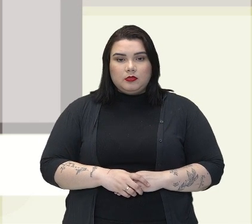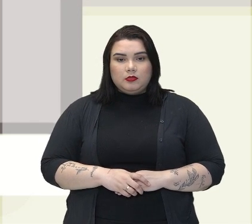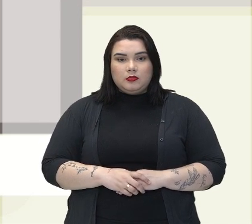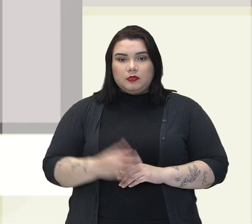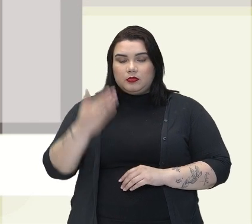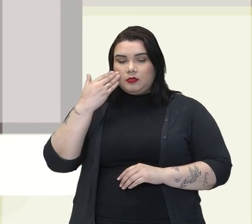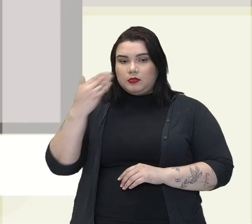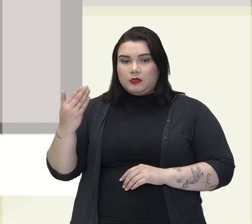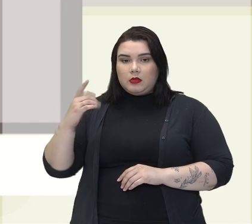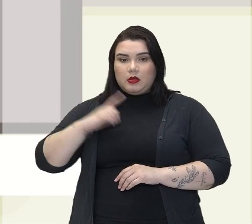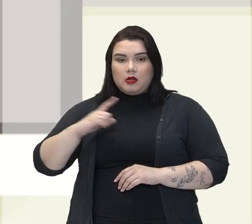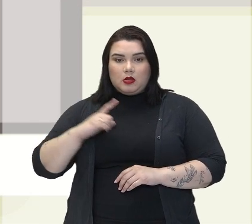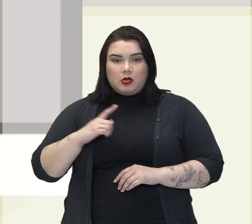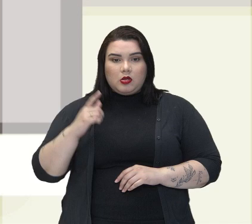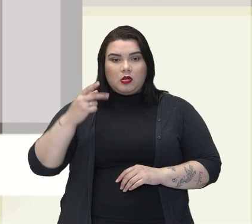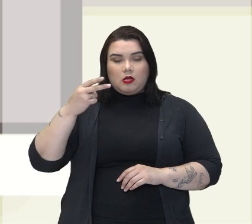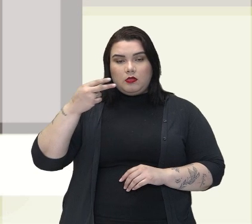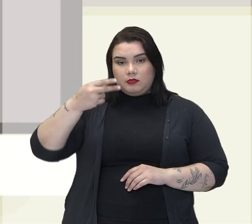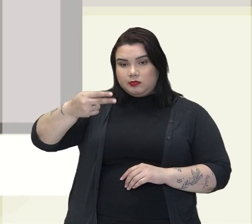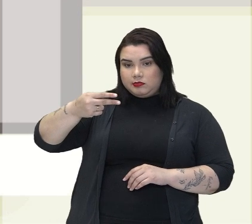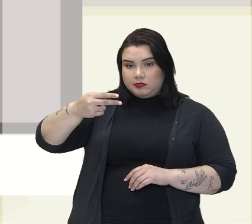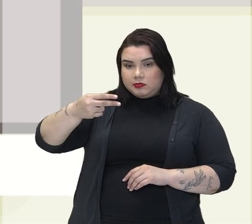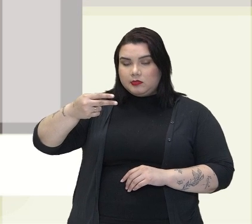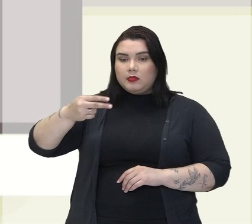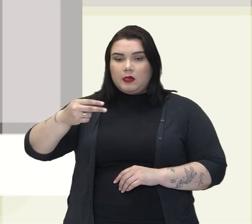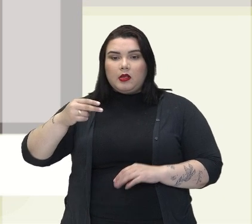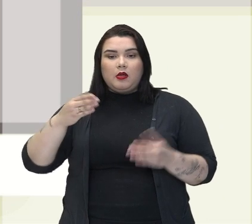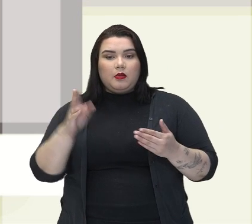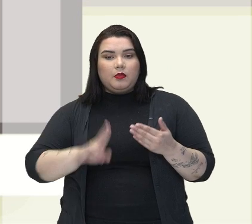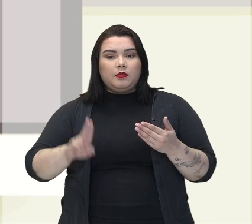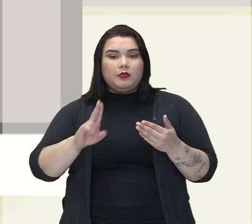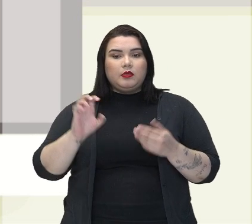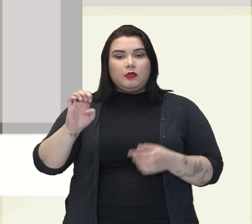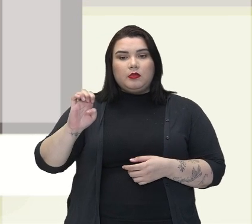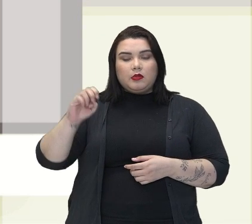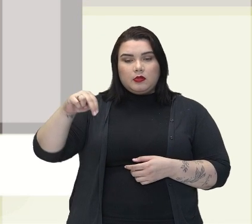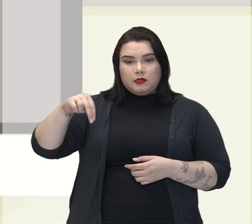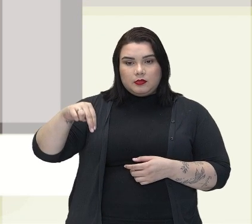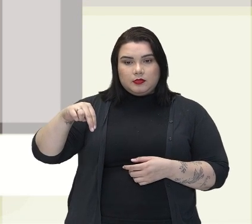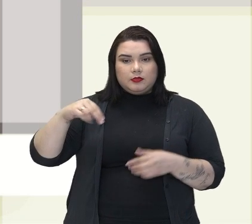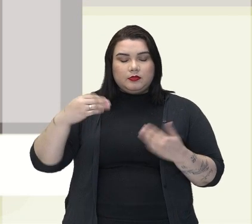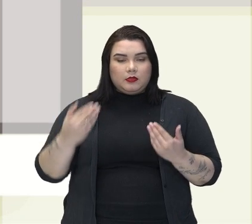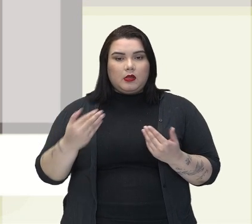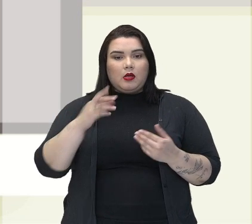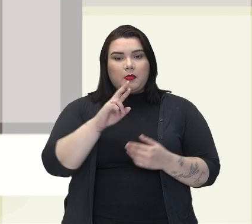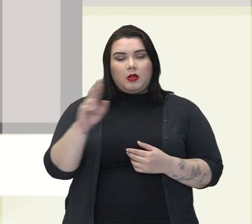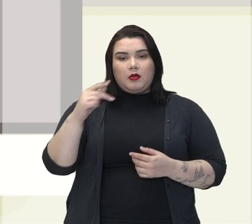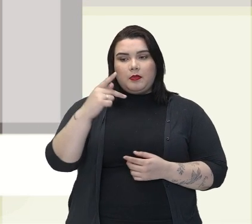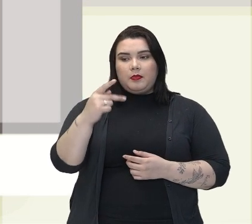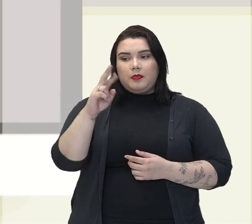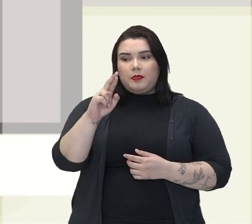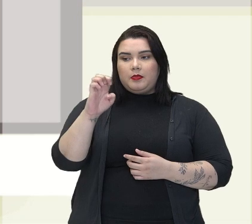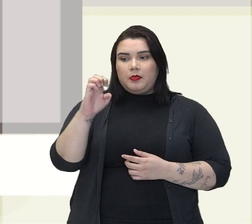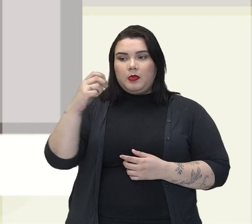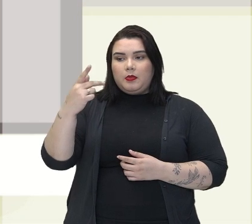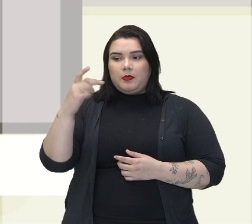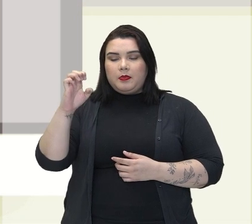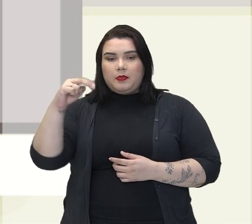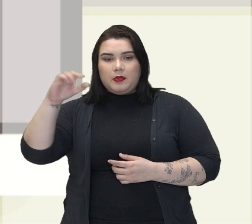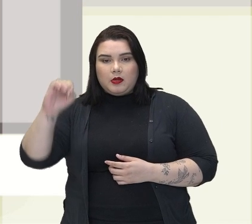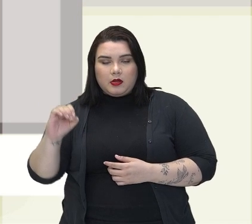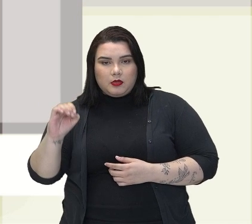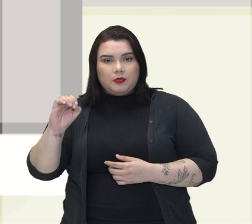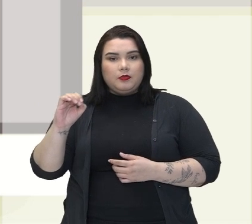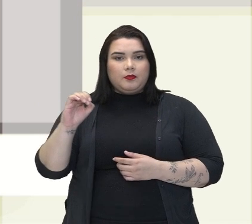E como eu tenho uma ligação dupla, eu uso en, tá? Aí fica propeno. E o O vem do sufixo